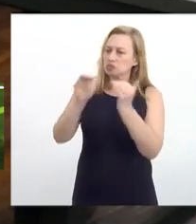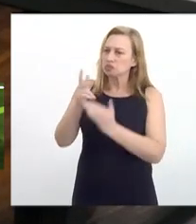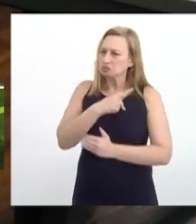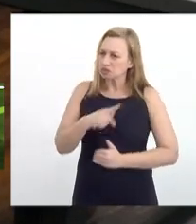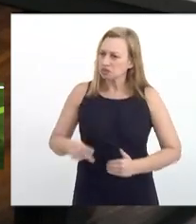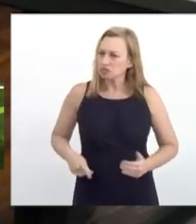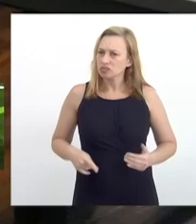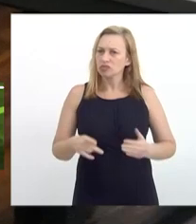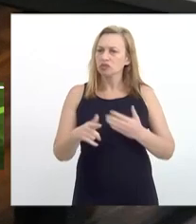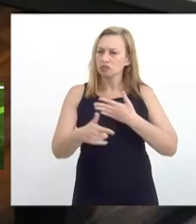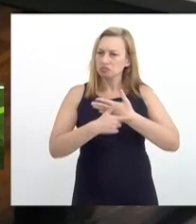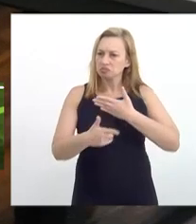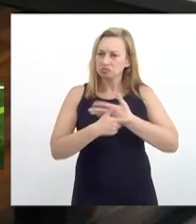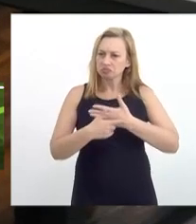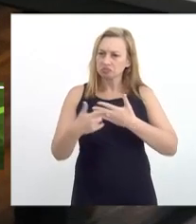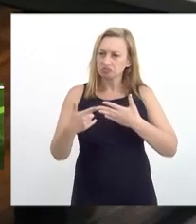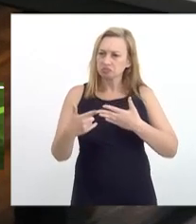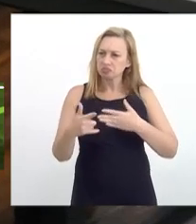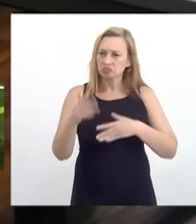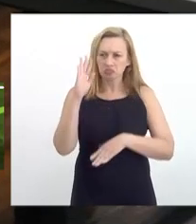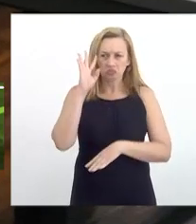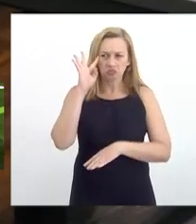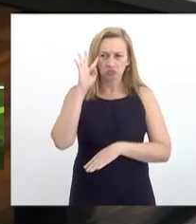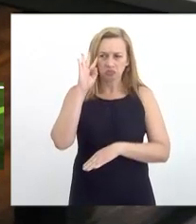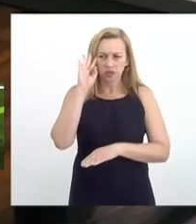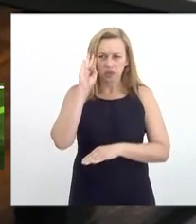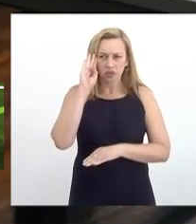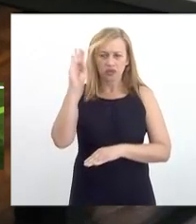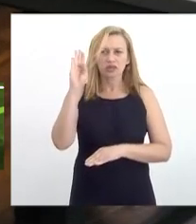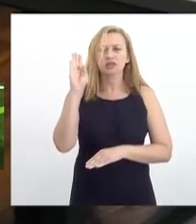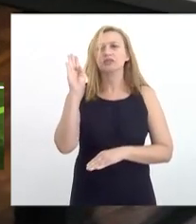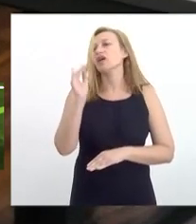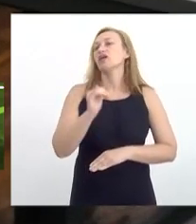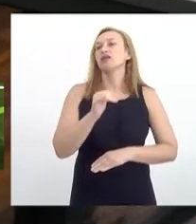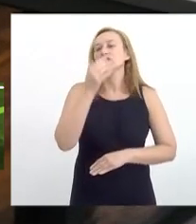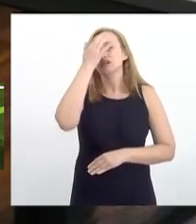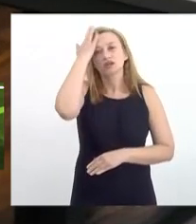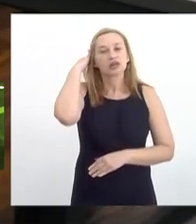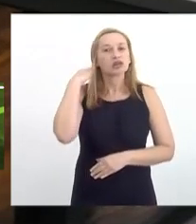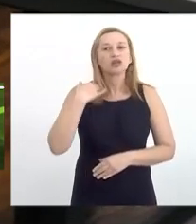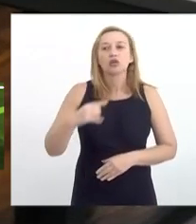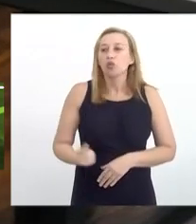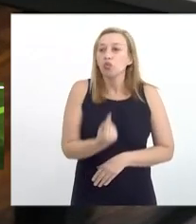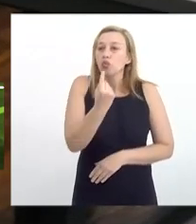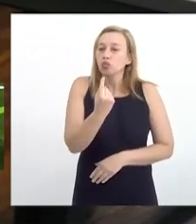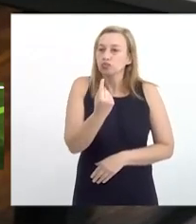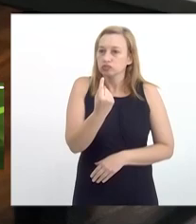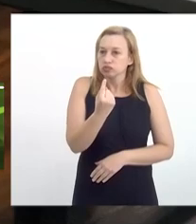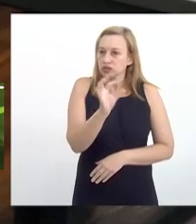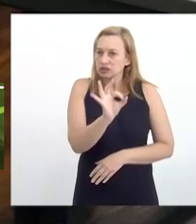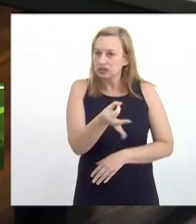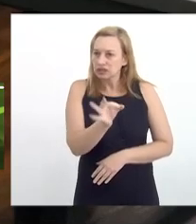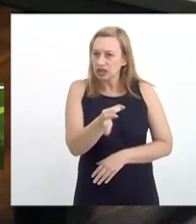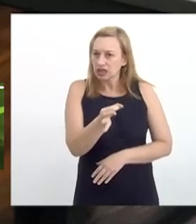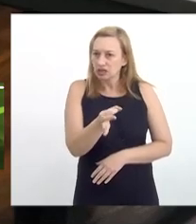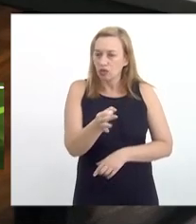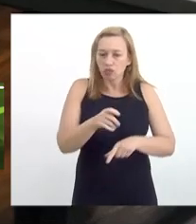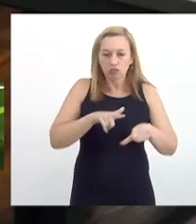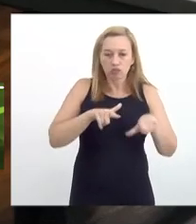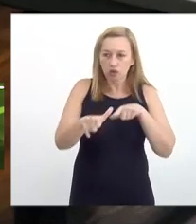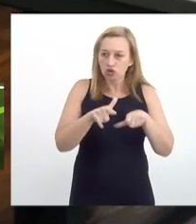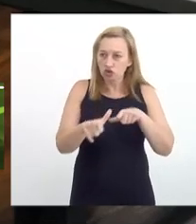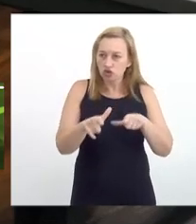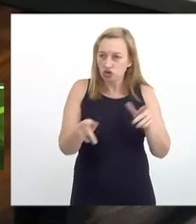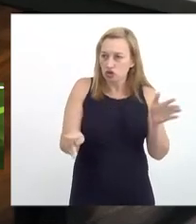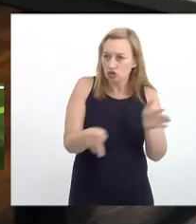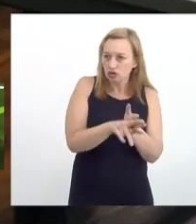fundamental nisso. Feita essa preliminar, e me atendo única e exclusivamente ao projeto de lei,